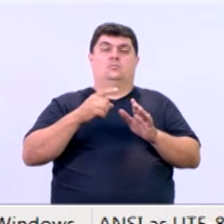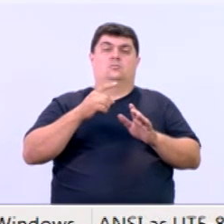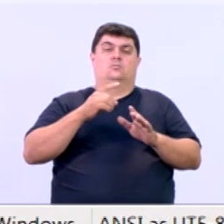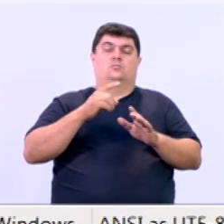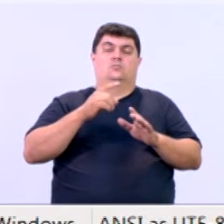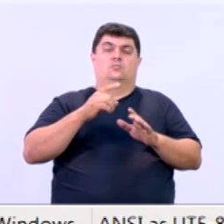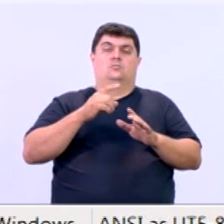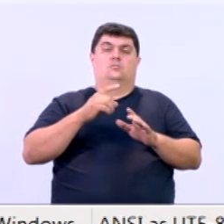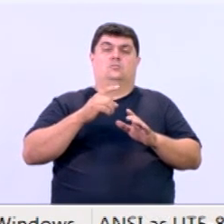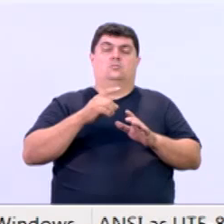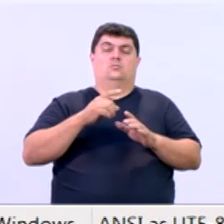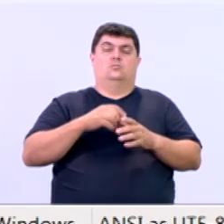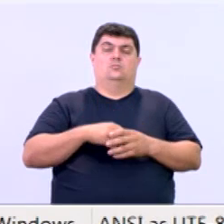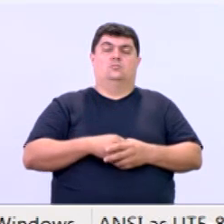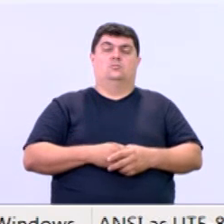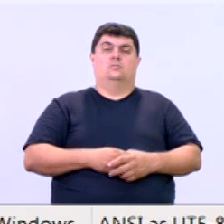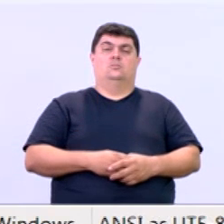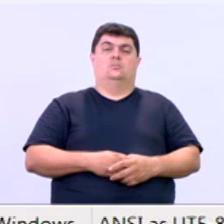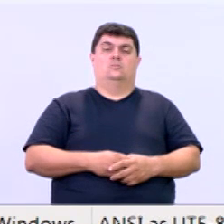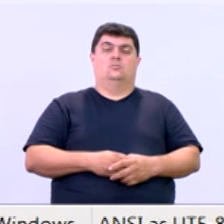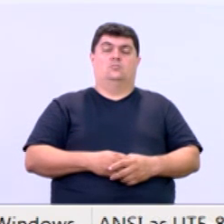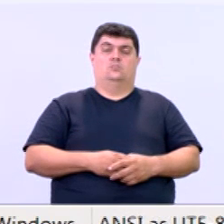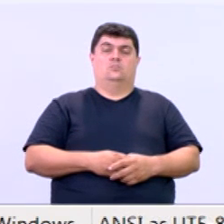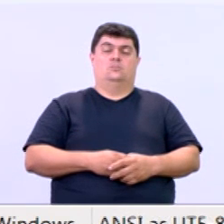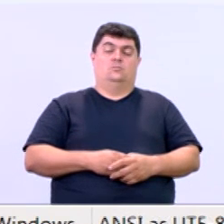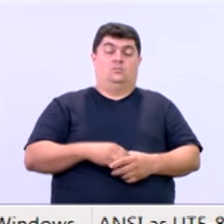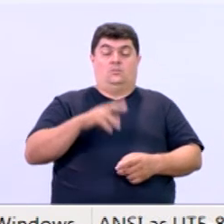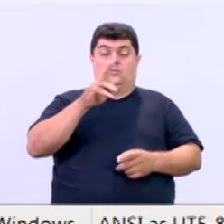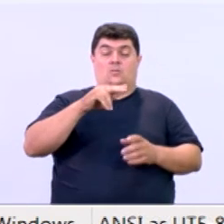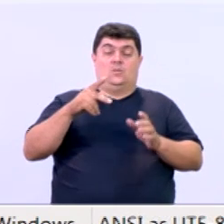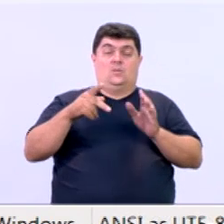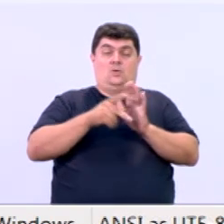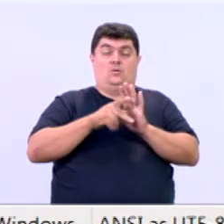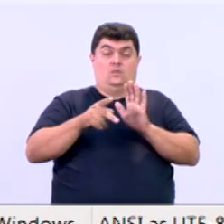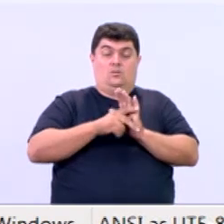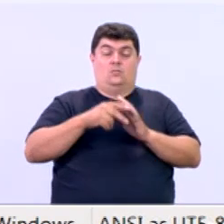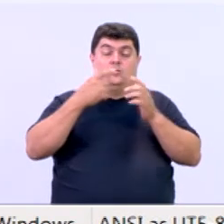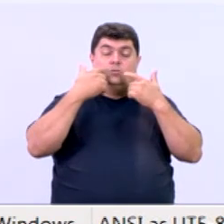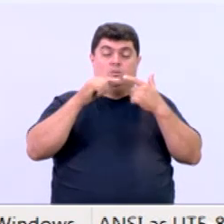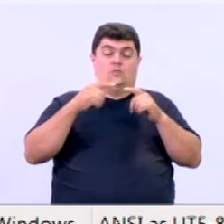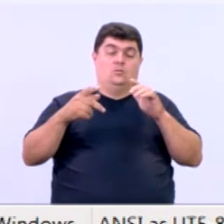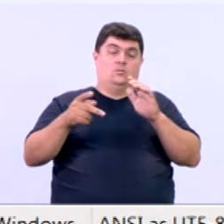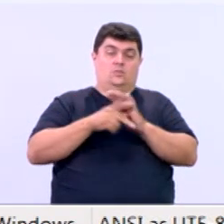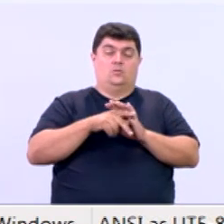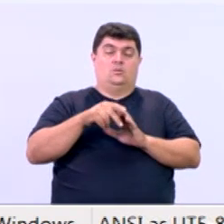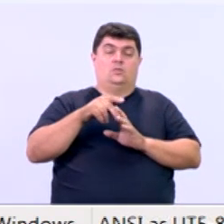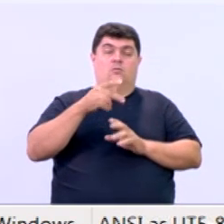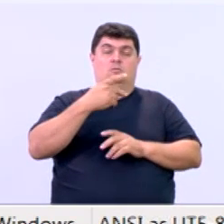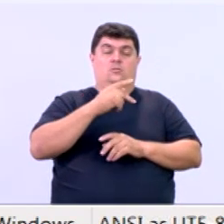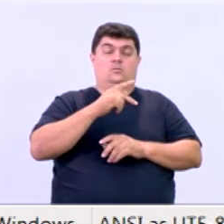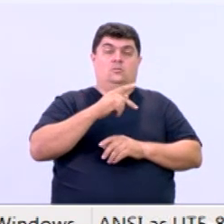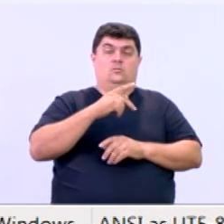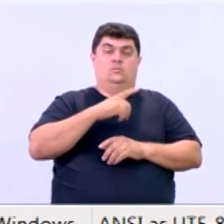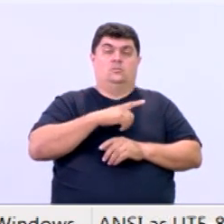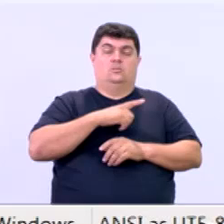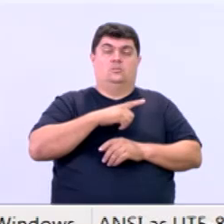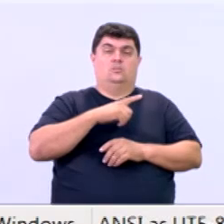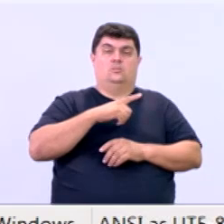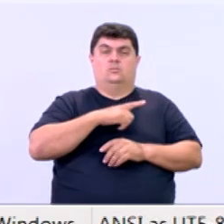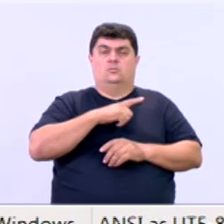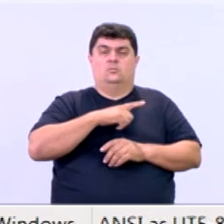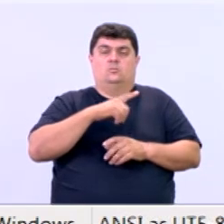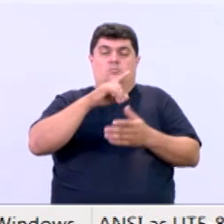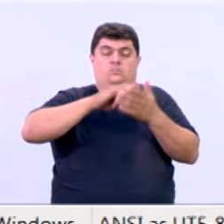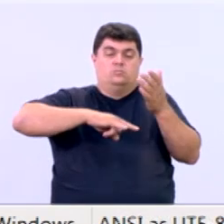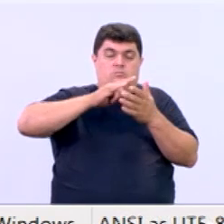vou usar uma funcionalidade que já tem na linguagem, que eu pego o quê? O documento, isso significa